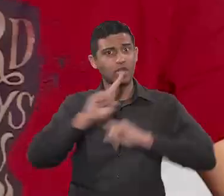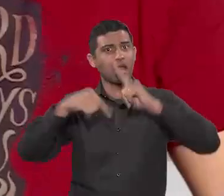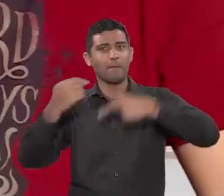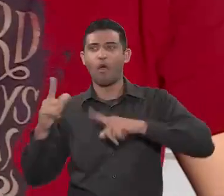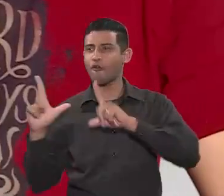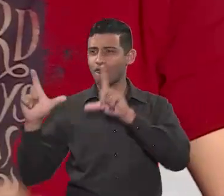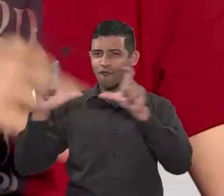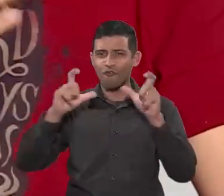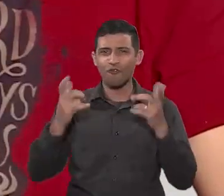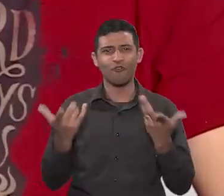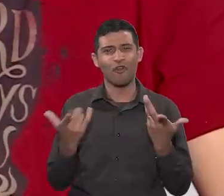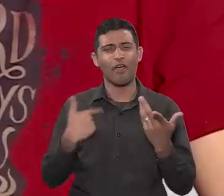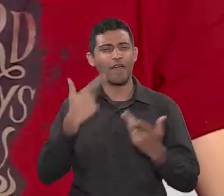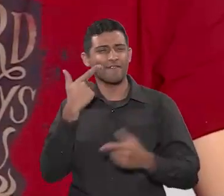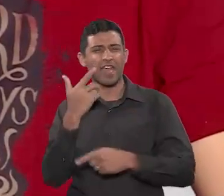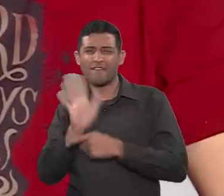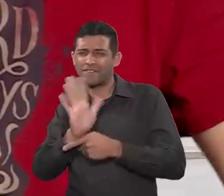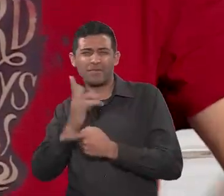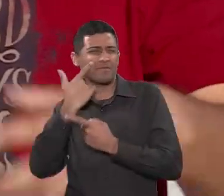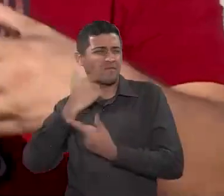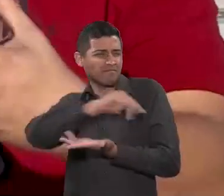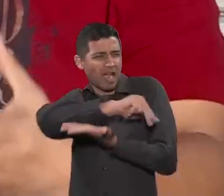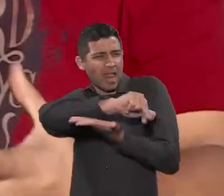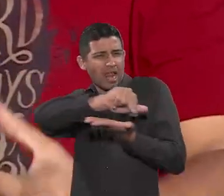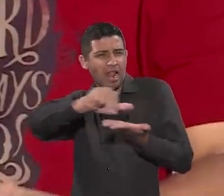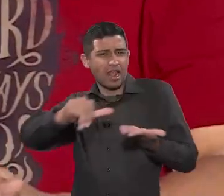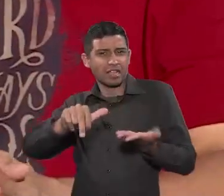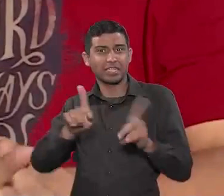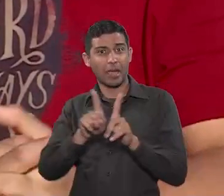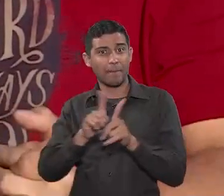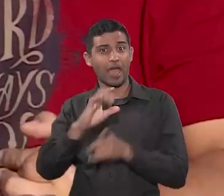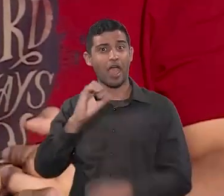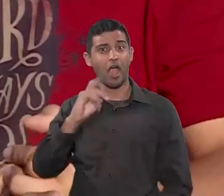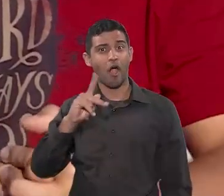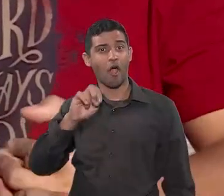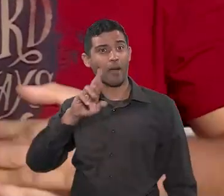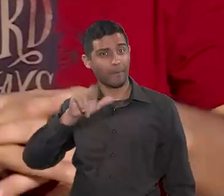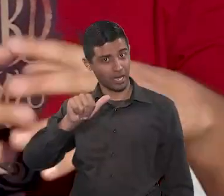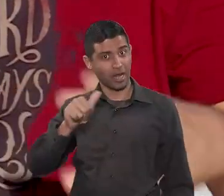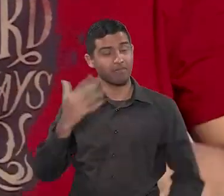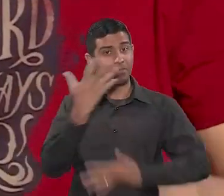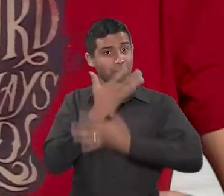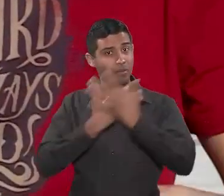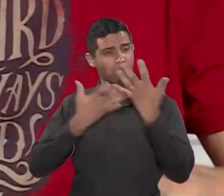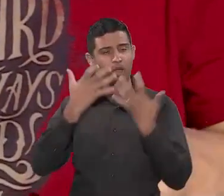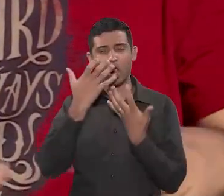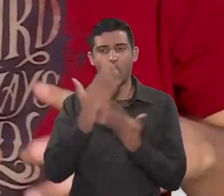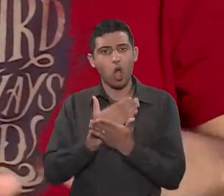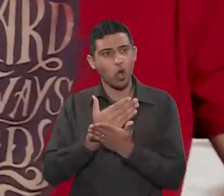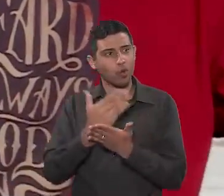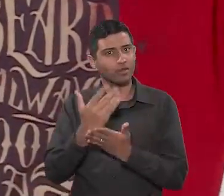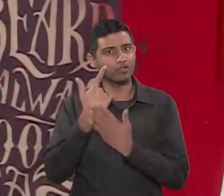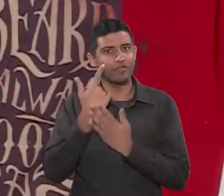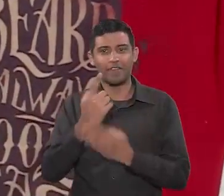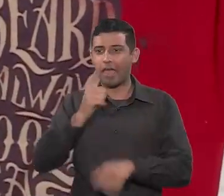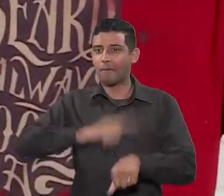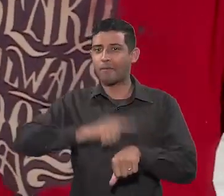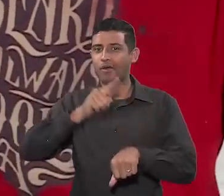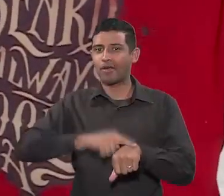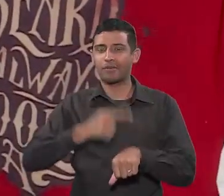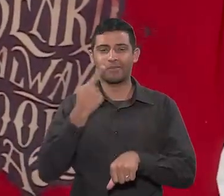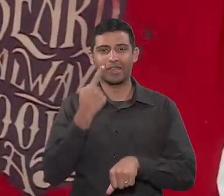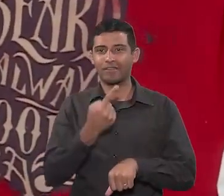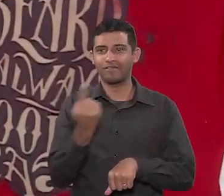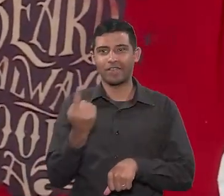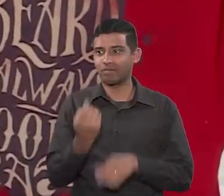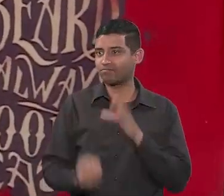fotografia, filme, enfim. E a ópera, no caso, começou a partir desse momento em que a